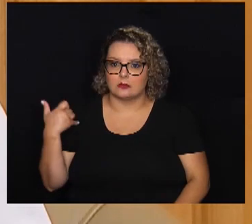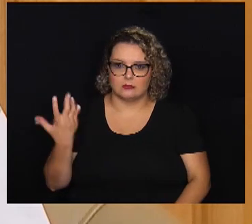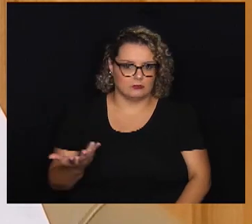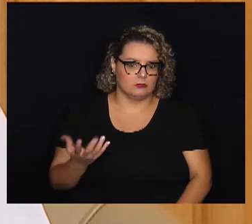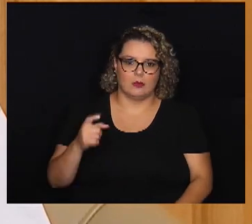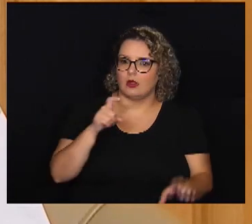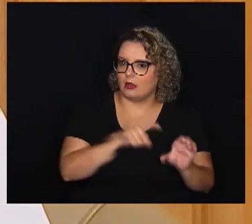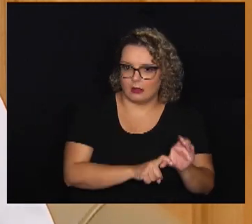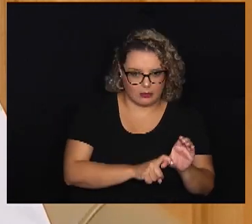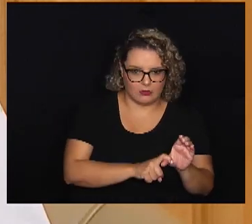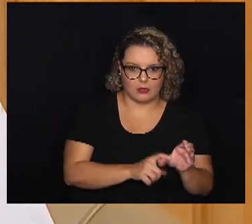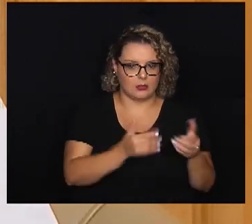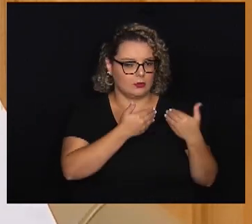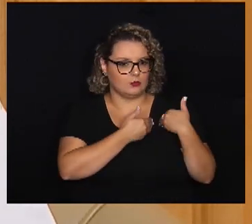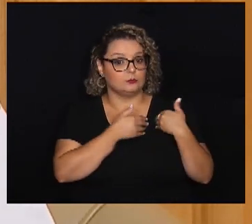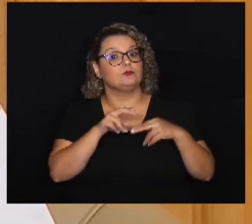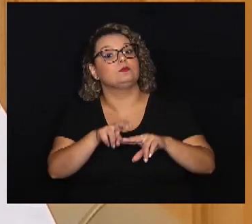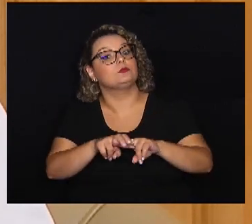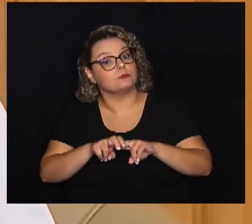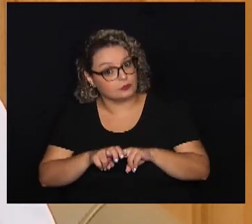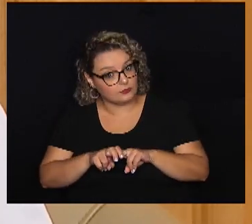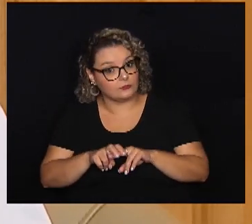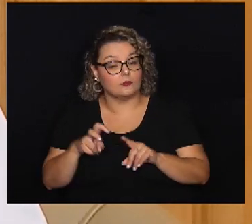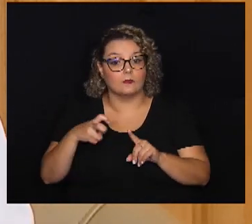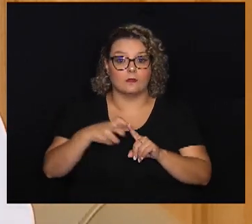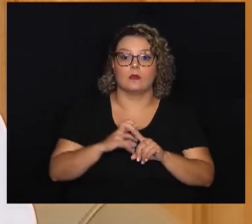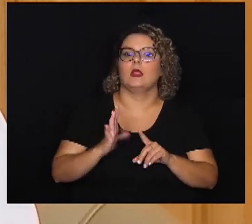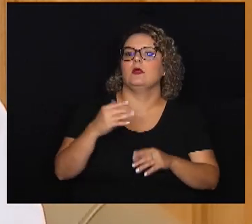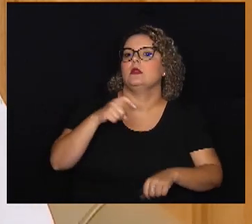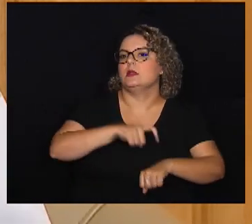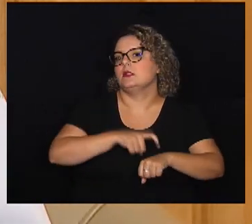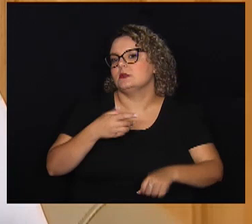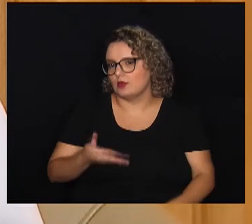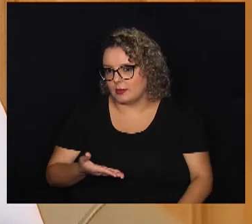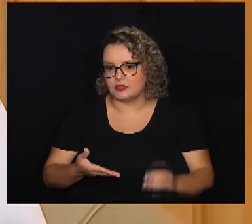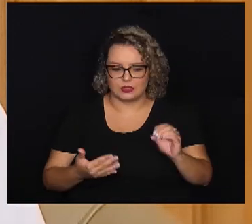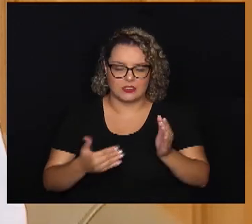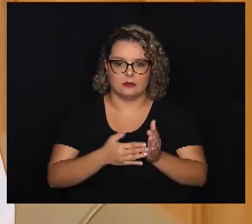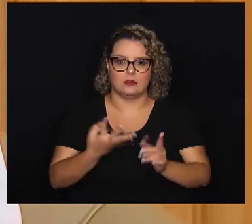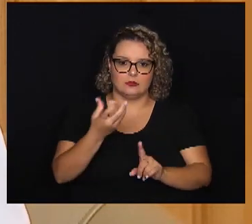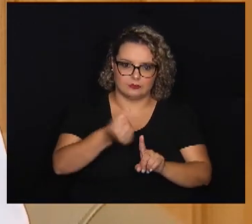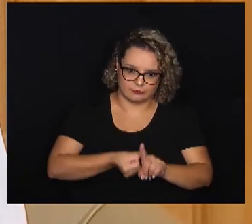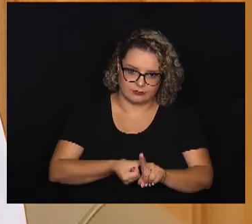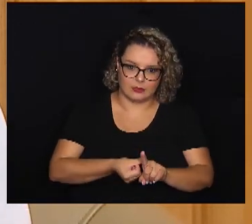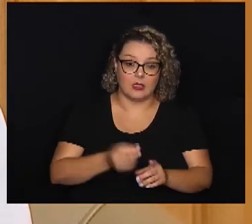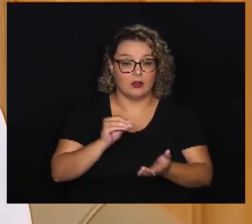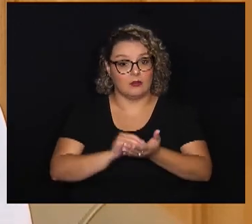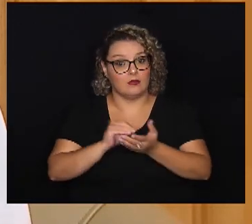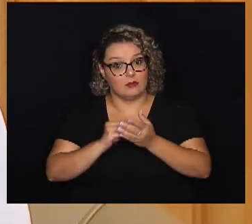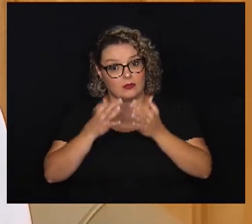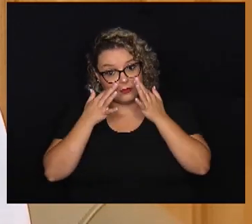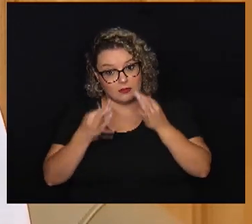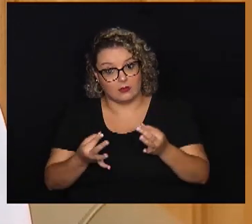totalmente dependente do cuidador. Portanto, os acidentes que acontecem nessa faixa etária, elas são resultado de desatenção e